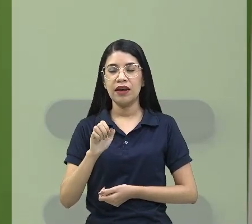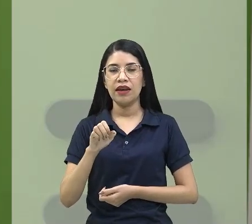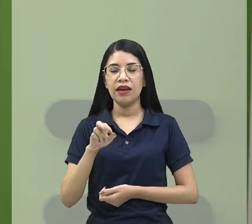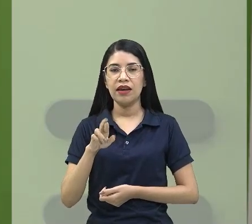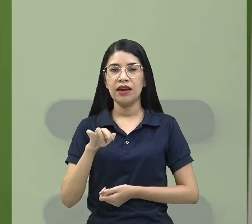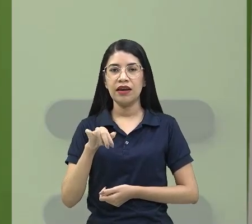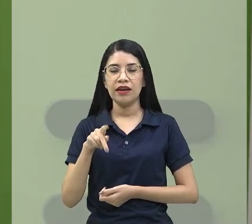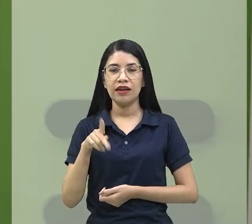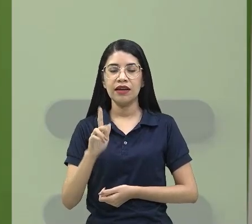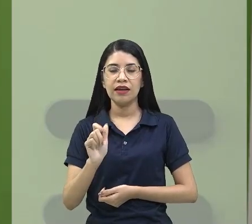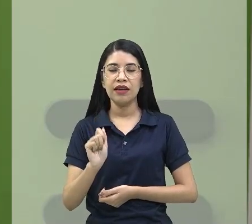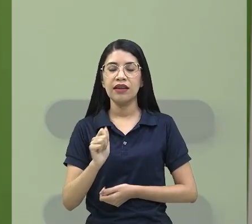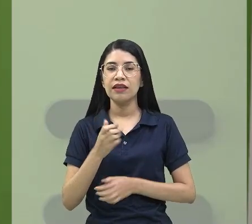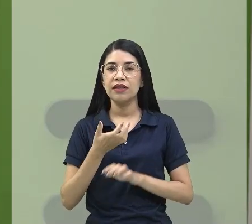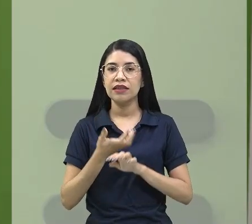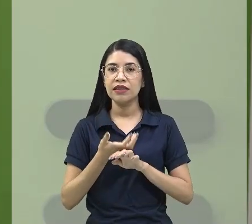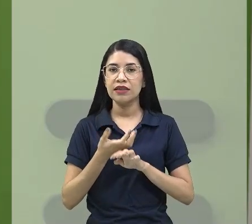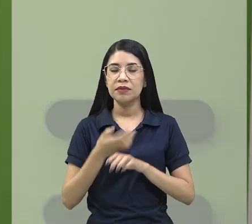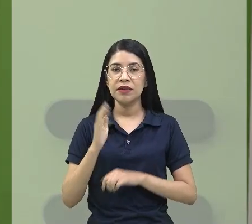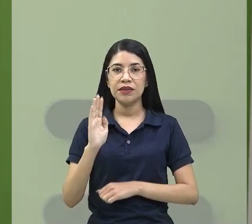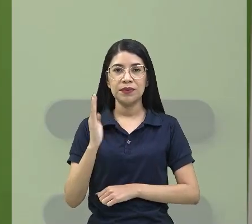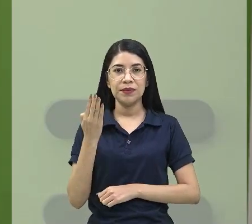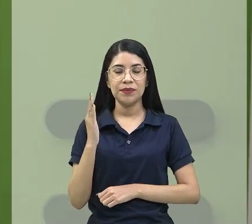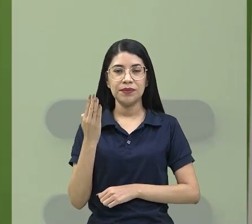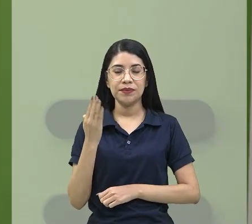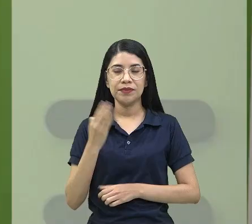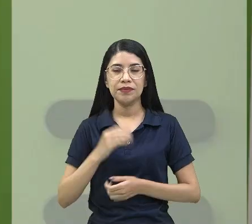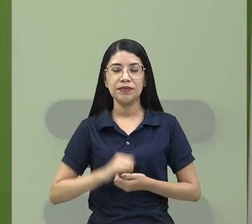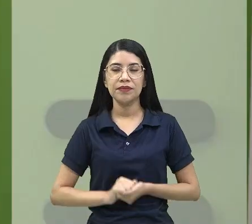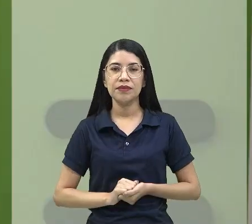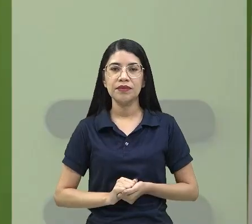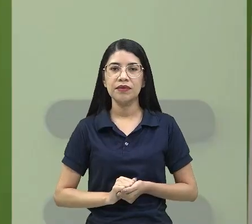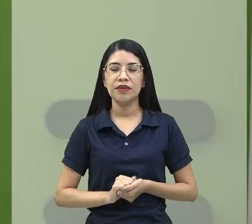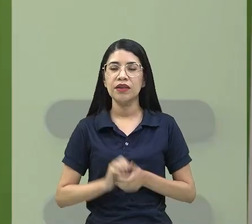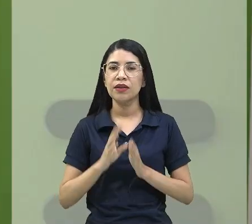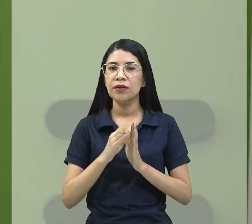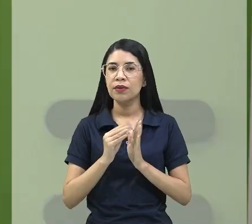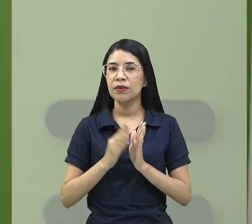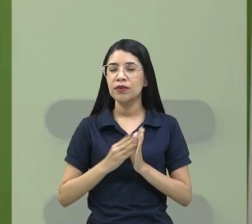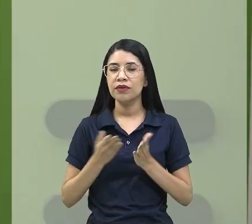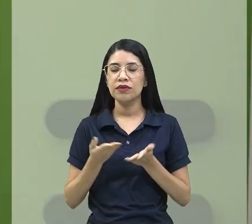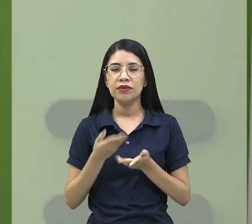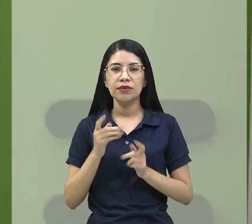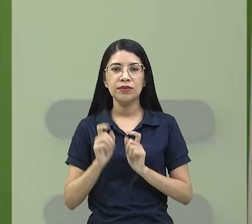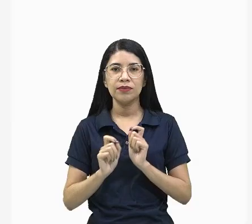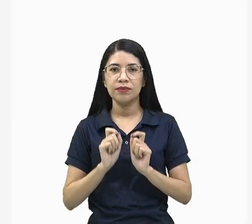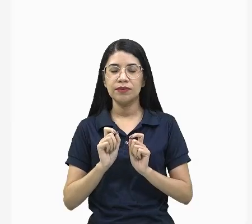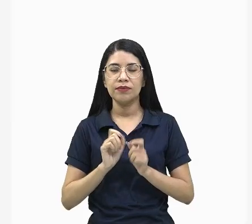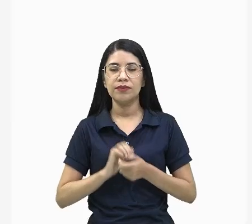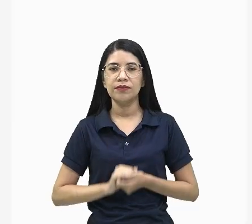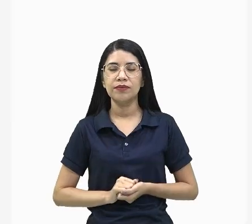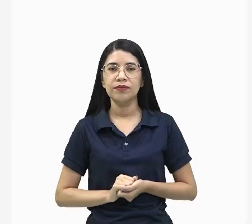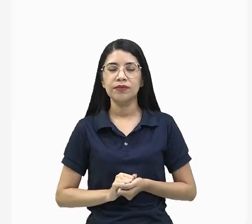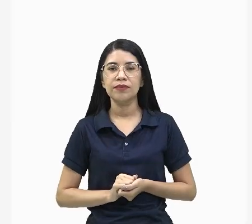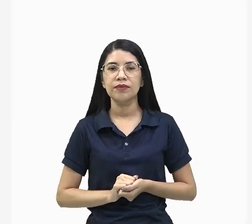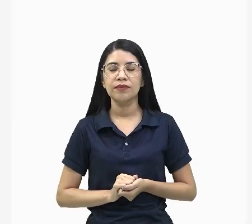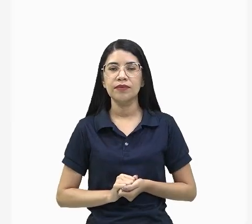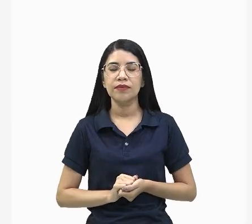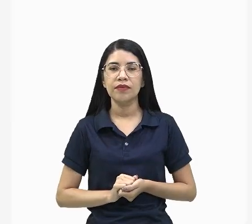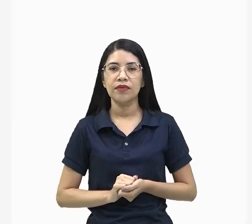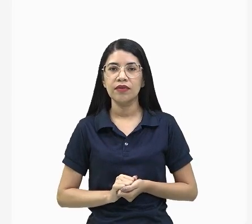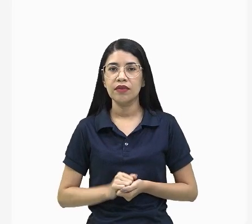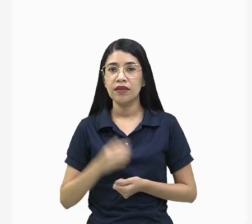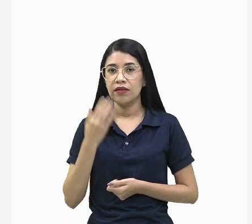Érica Guimarães, do componente de Biologia, e o que nós teremos para a nossa aula de hoje? Vamos